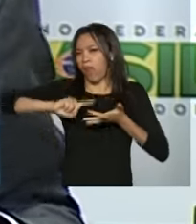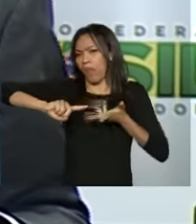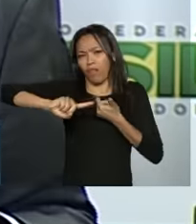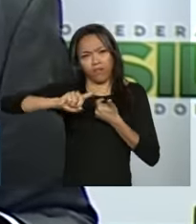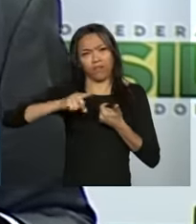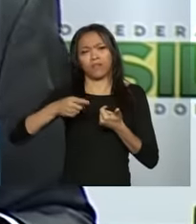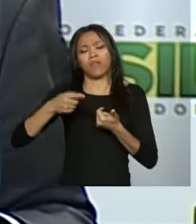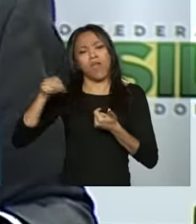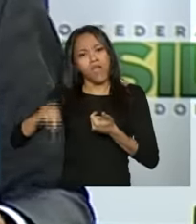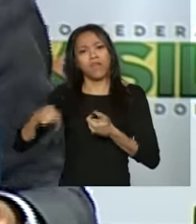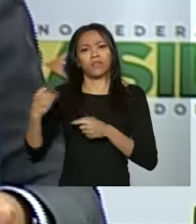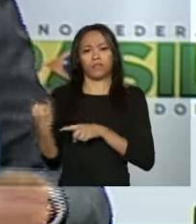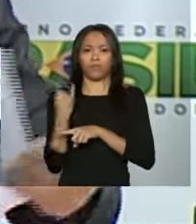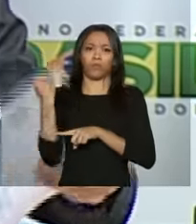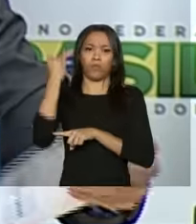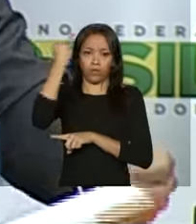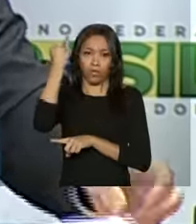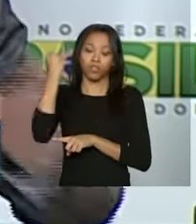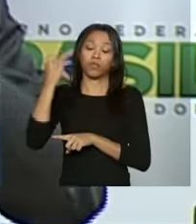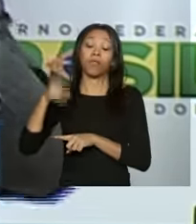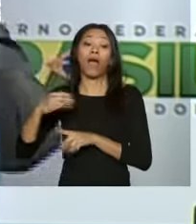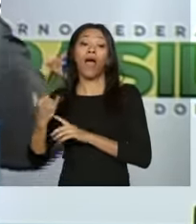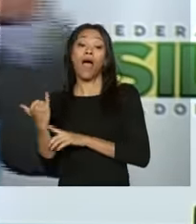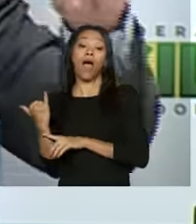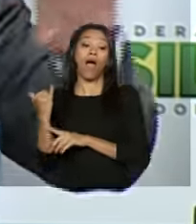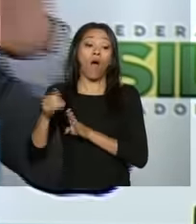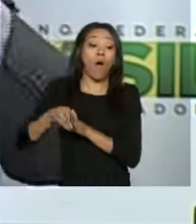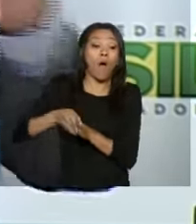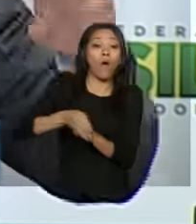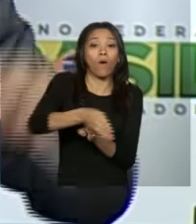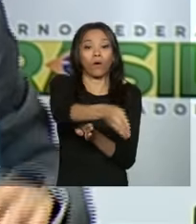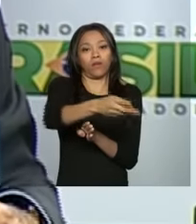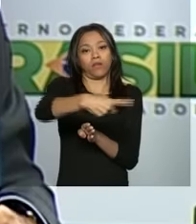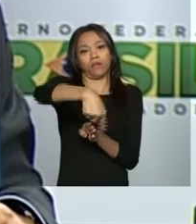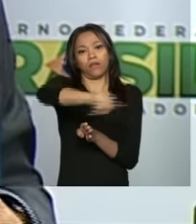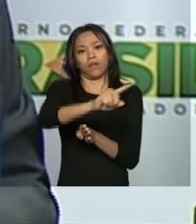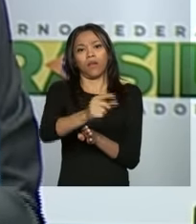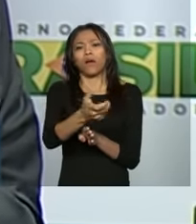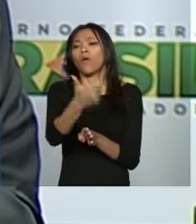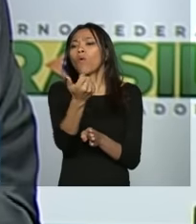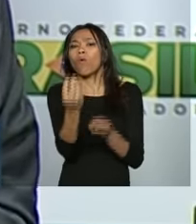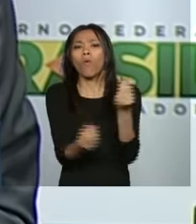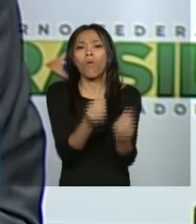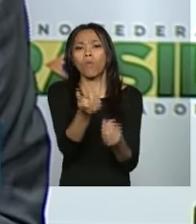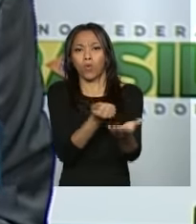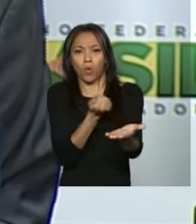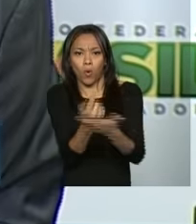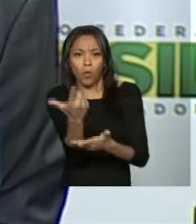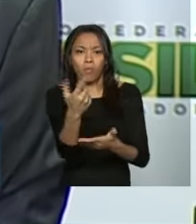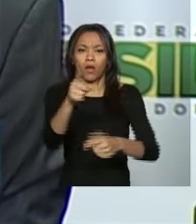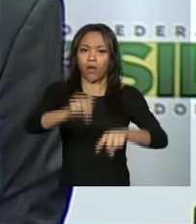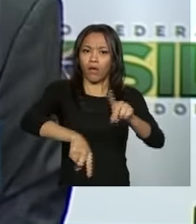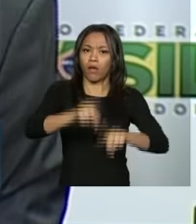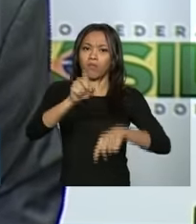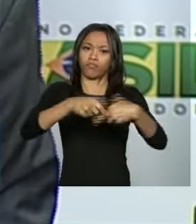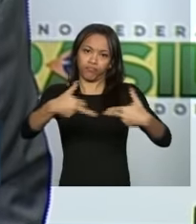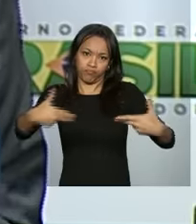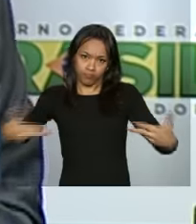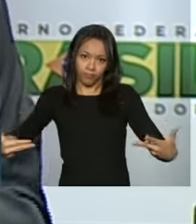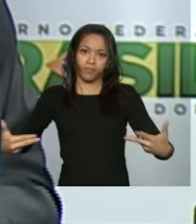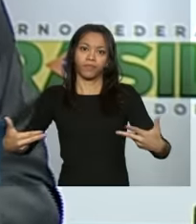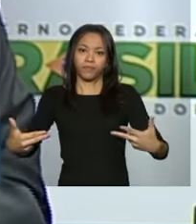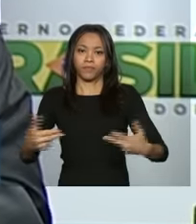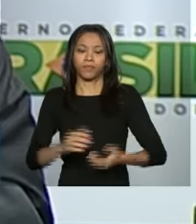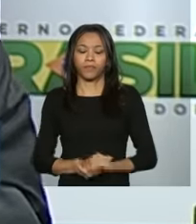preponderante na definição dessa cadeia de produção e uso dos dispositivos médicos implantáveis